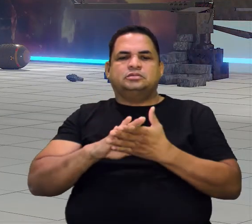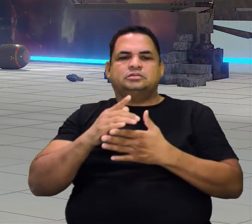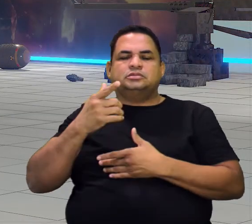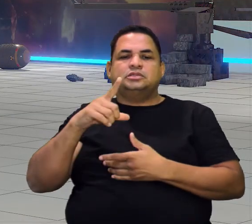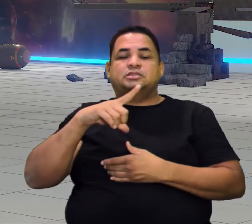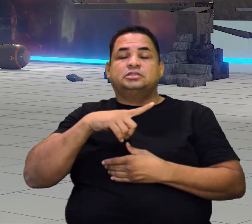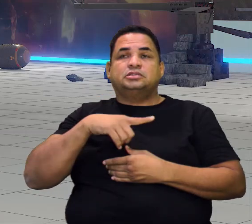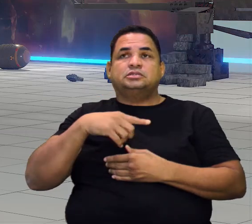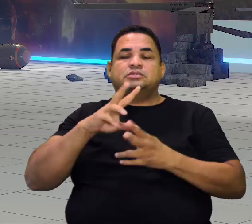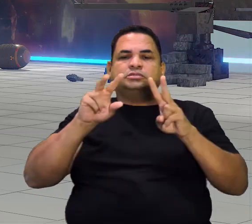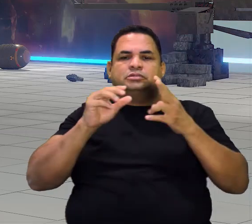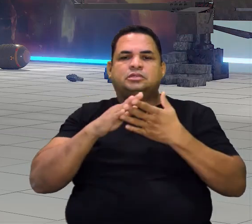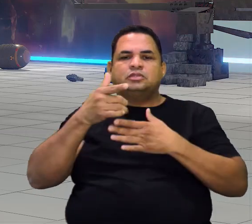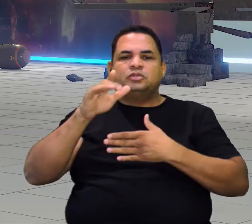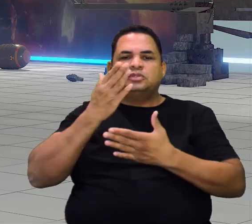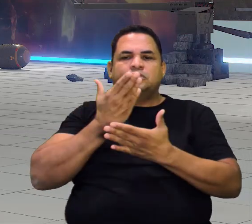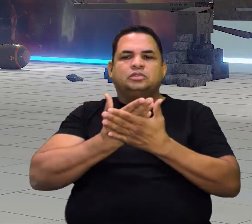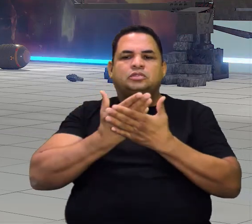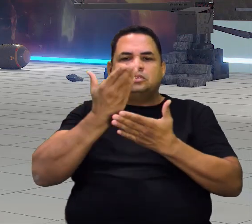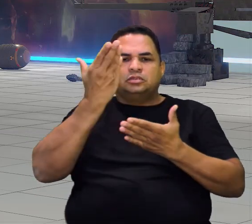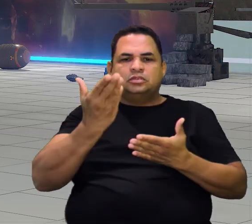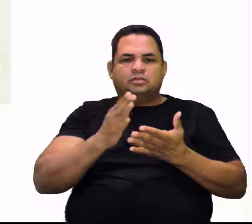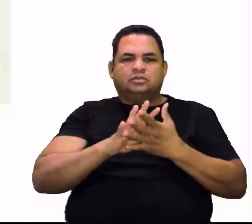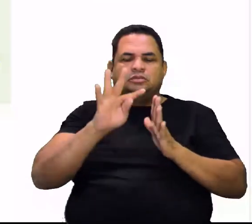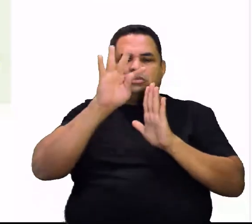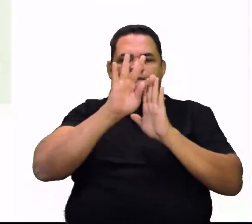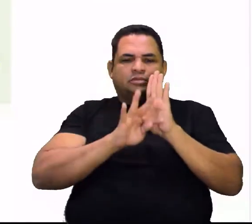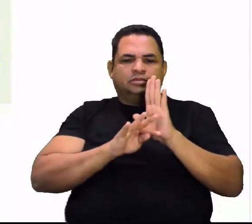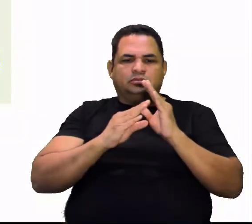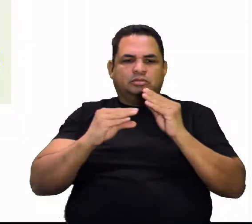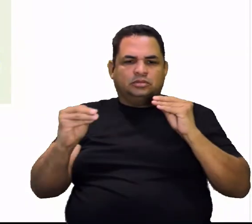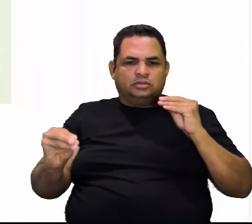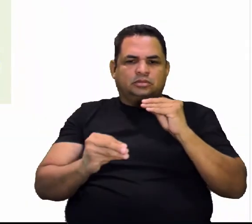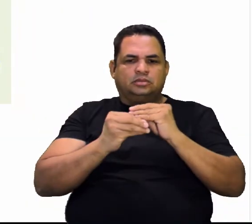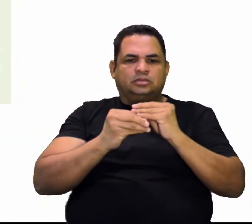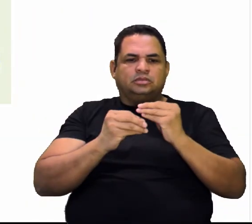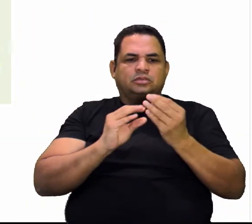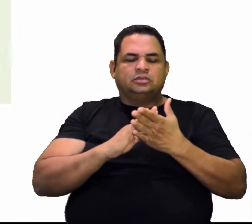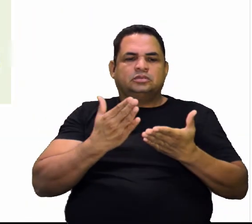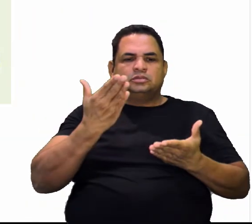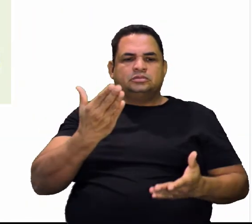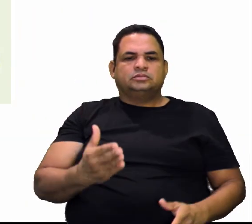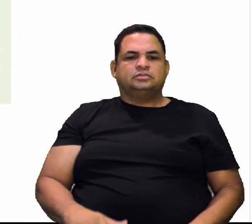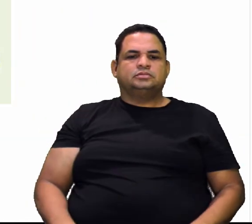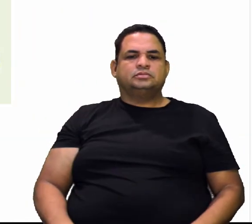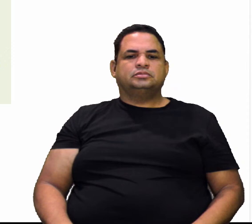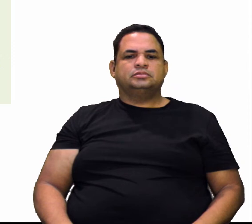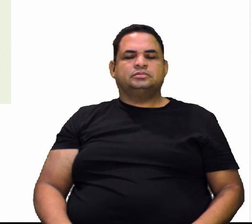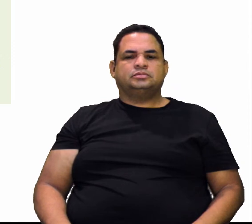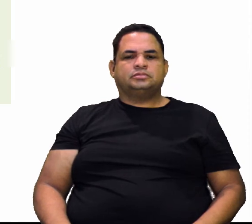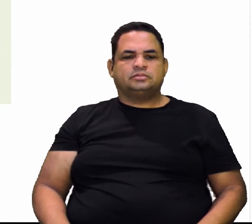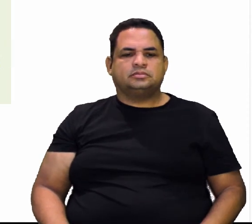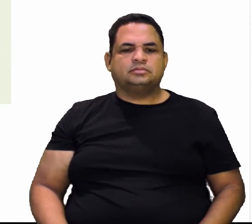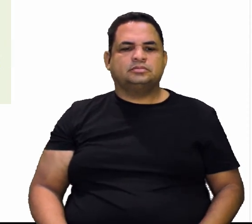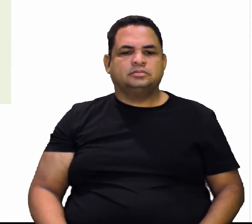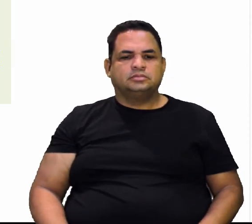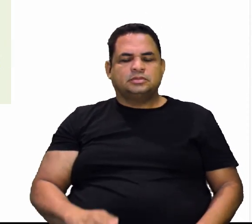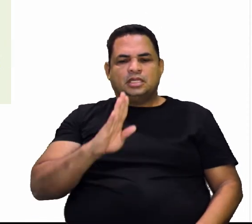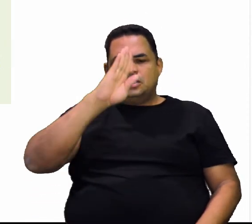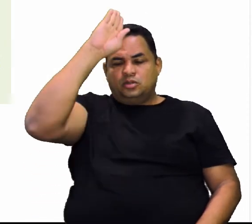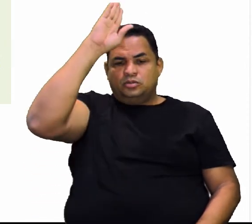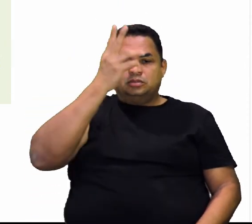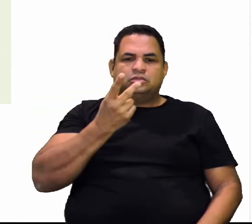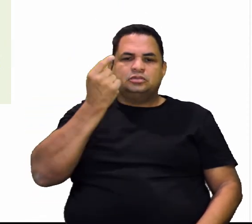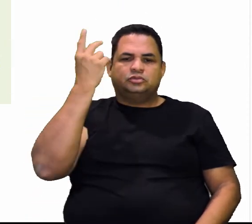aulas. Mas aí na tela de vocês eu deixo um texto complementar para vocês. O texto complementar, o material complementar é Roma Antiga,